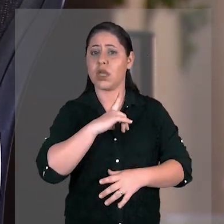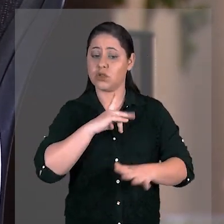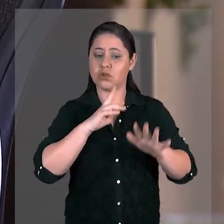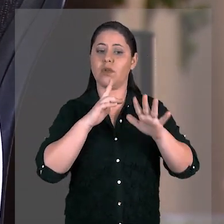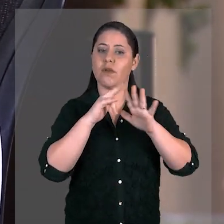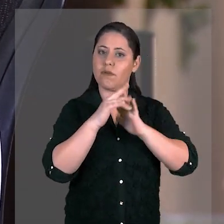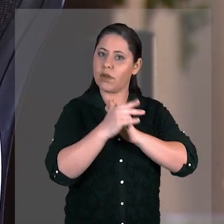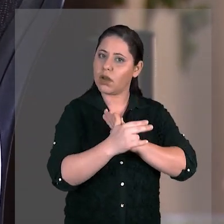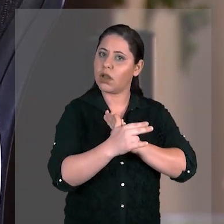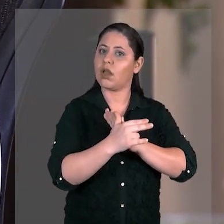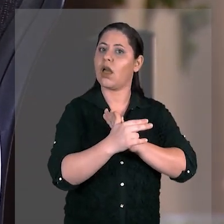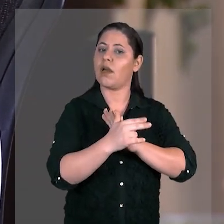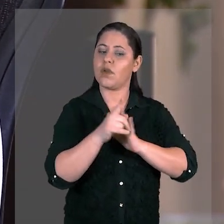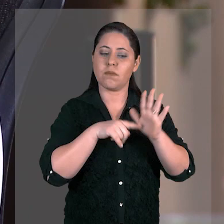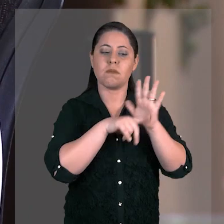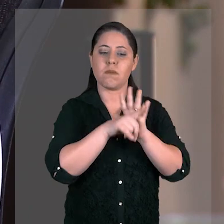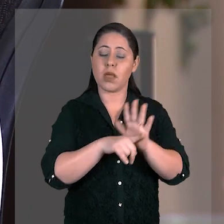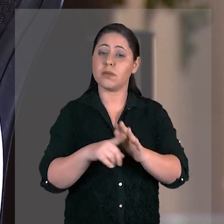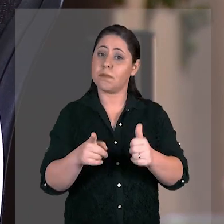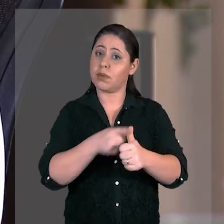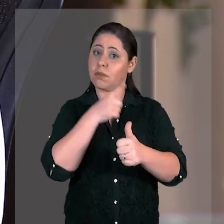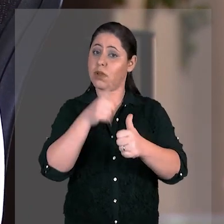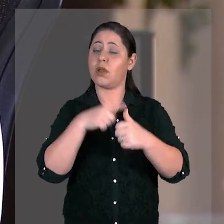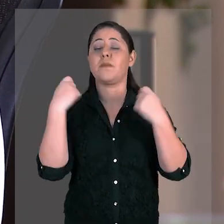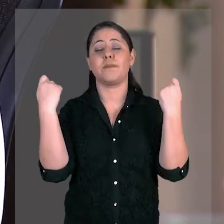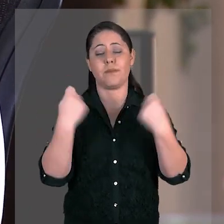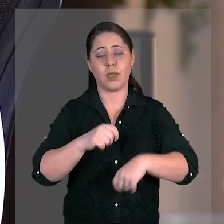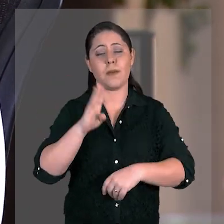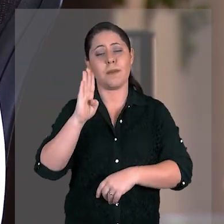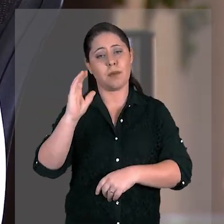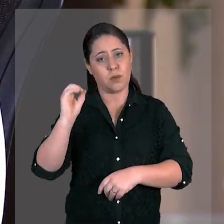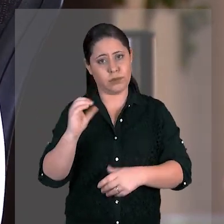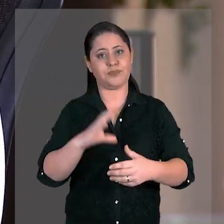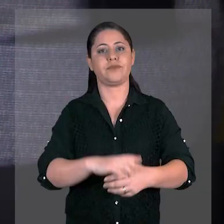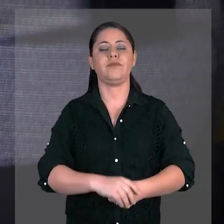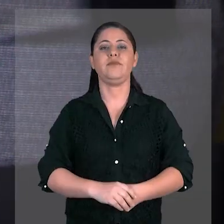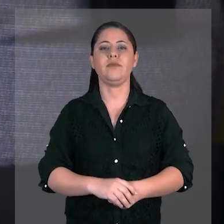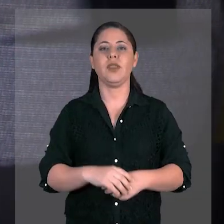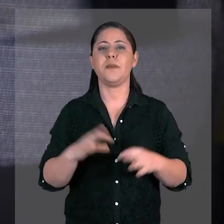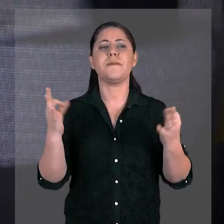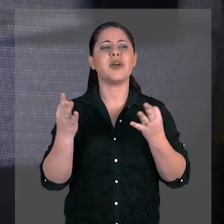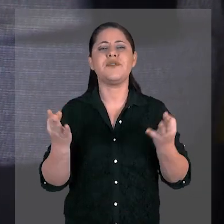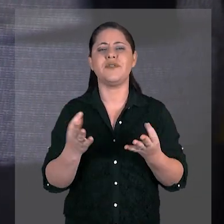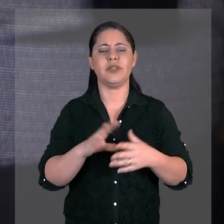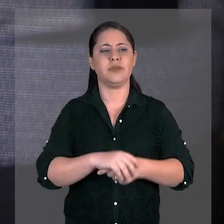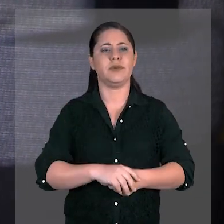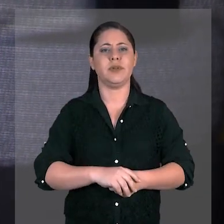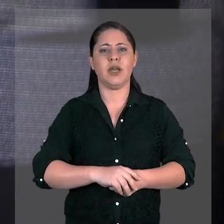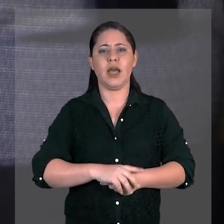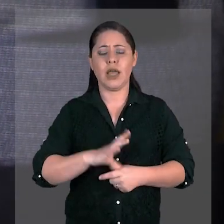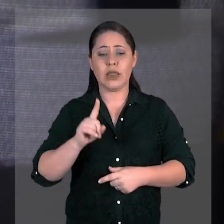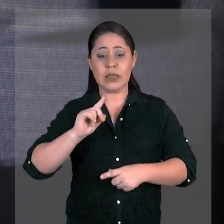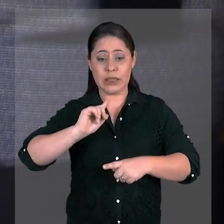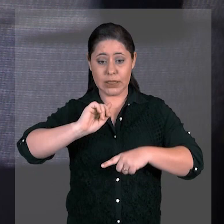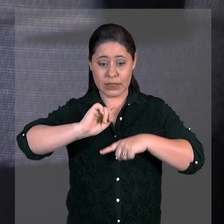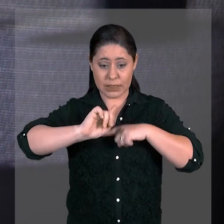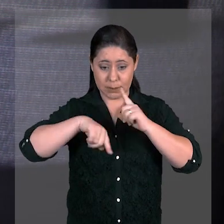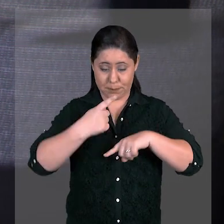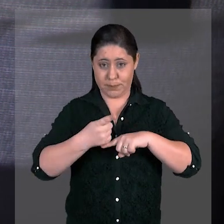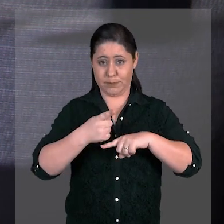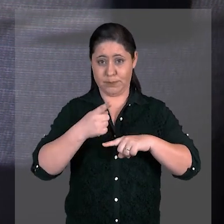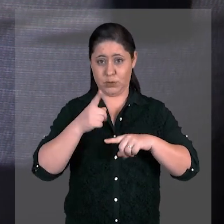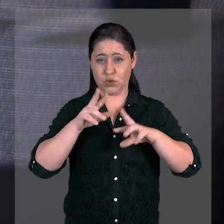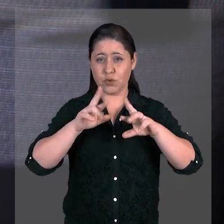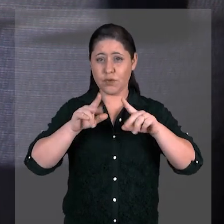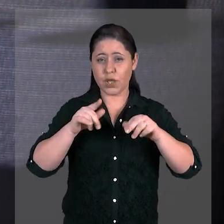que vão ser averiguadas, mas primeiro você tem que fazer um boletim de ocorrência. Perfeito. Feita essa primeira distinção entre um